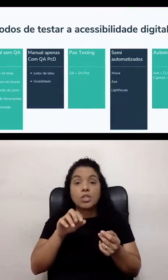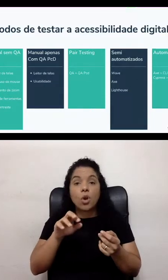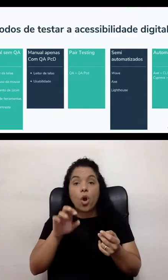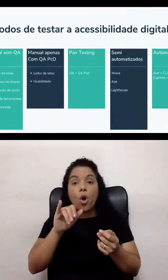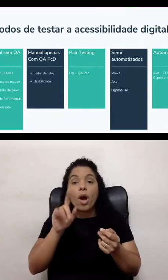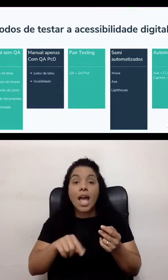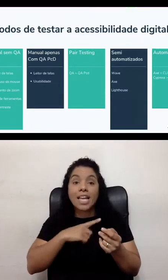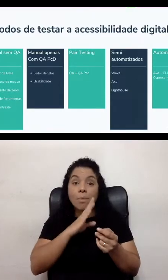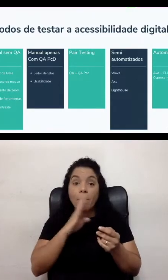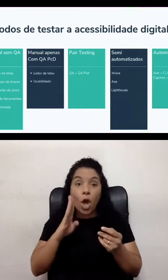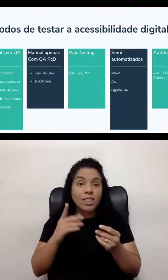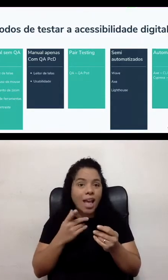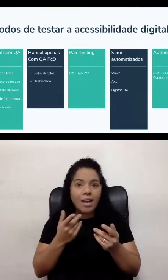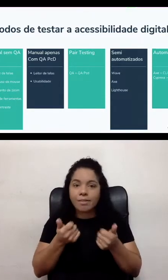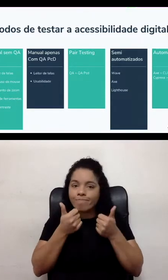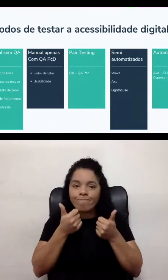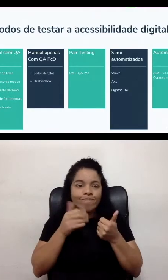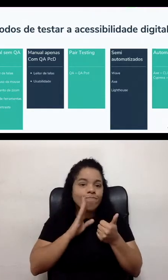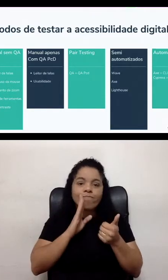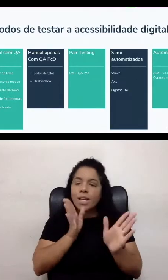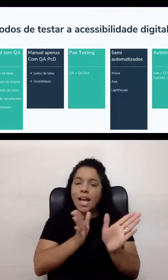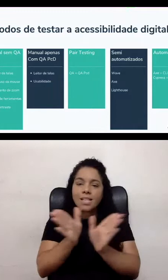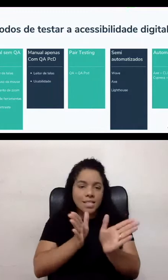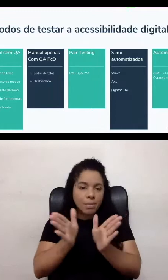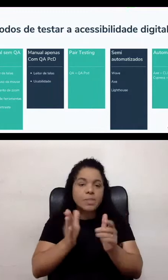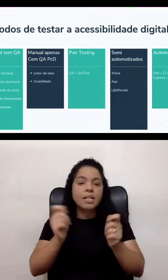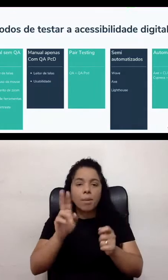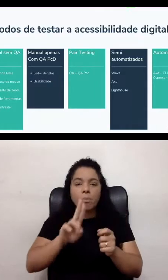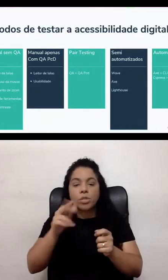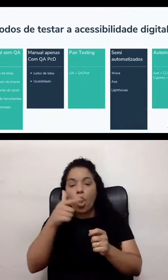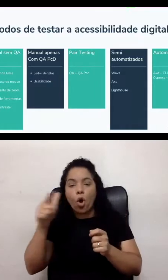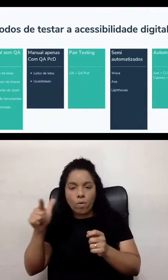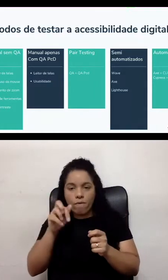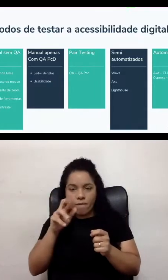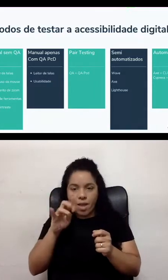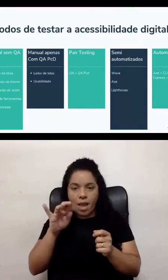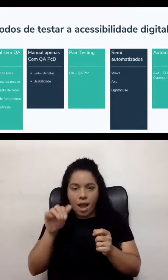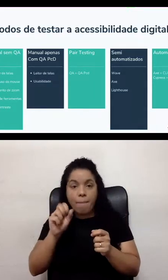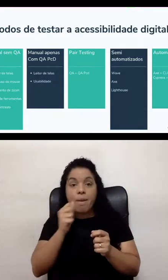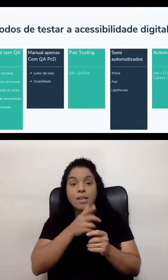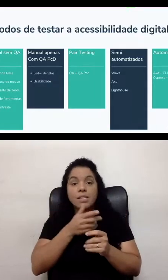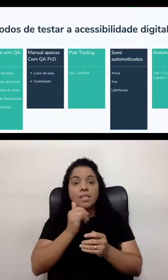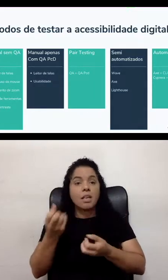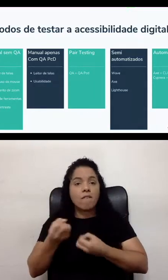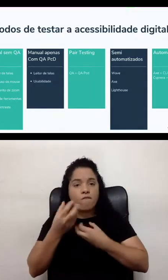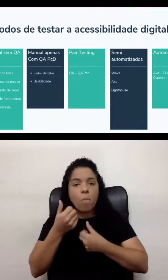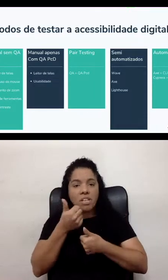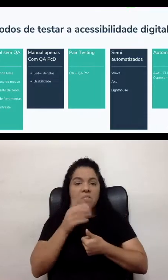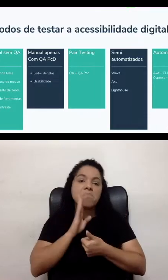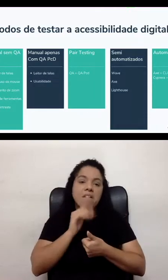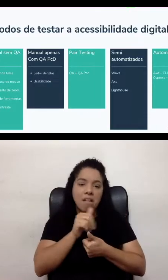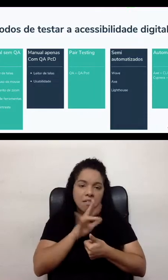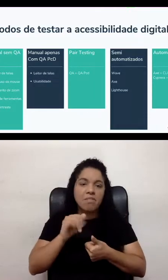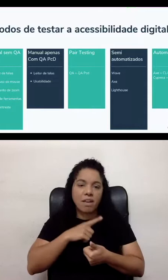bacana demais de acessibilidade, que pode ser usado com várias outras ferramentas e que vai te dar muita informação bacana. A gente vai ver isso